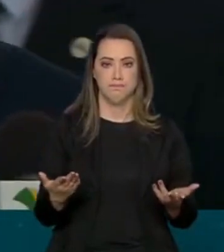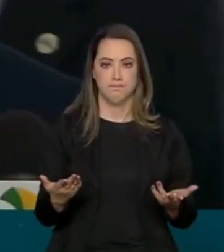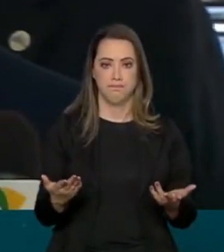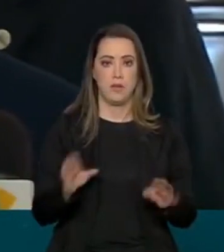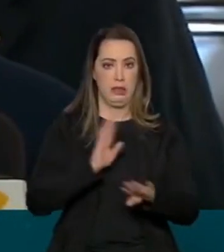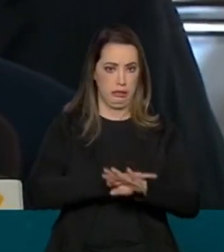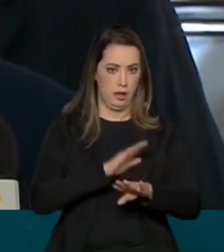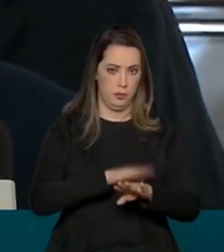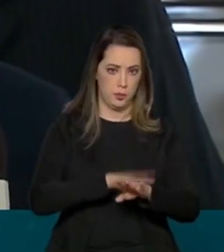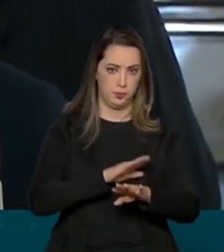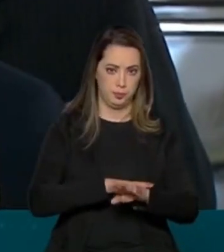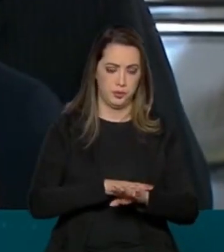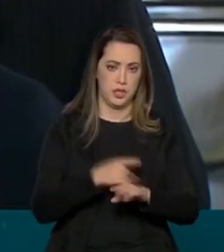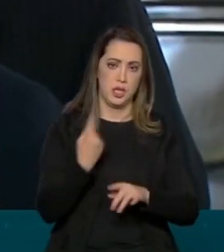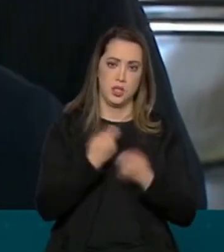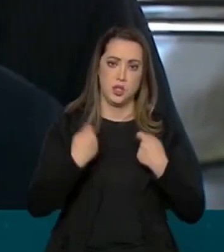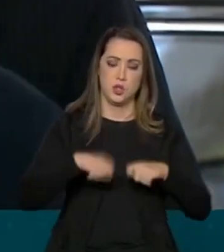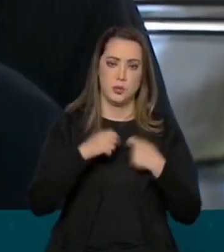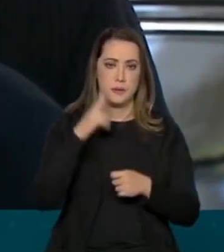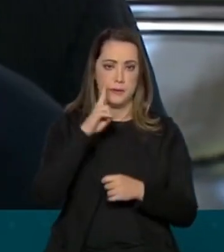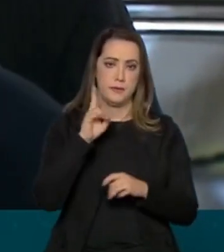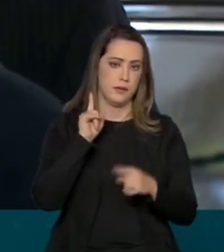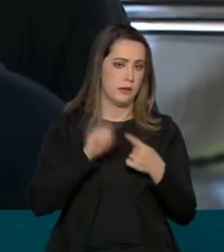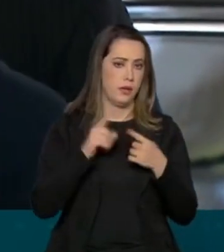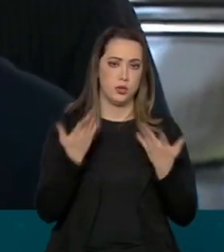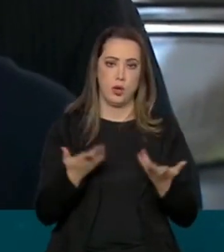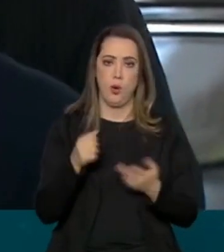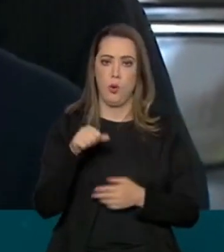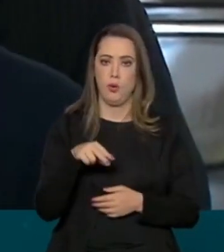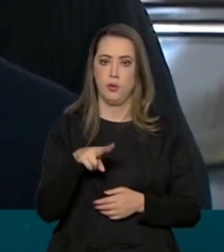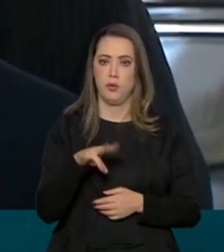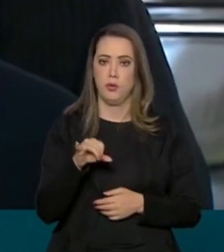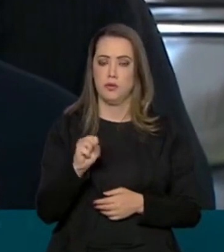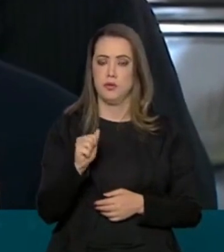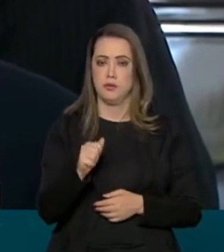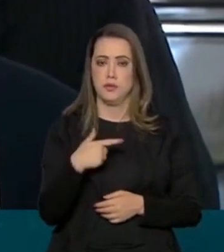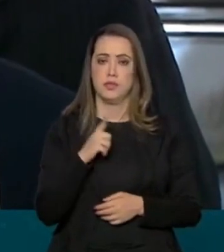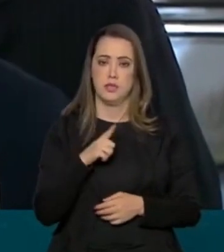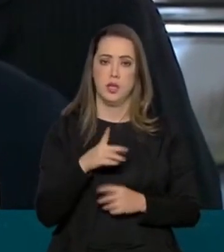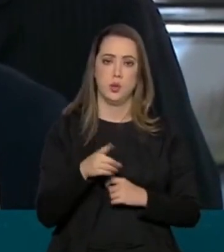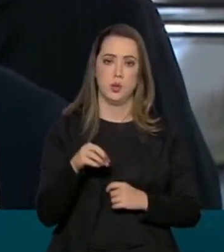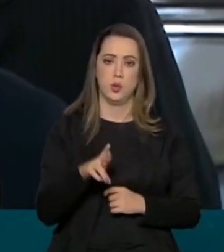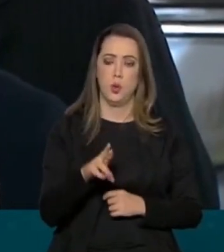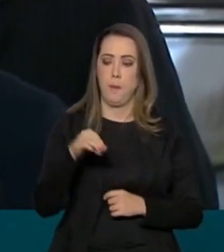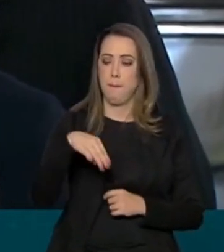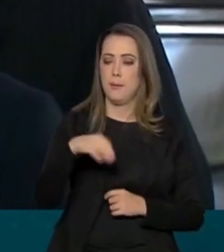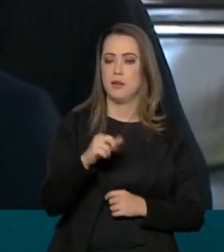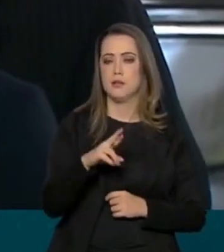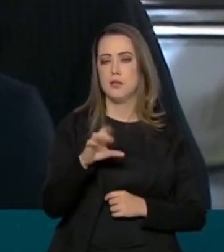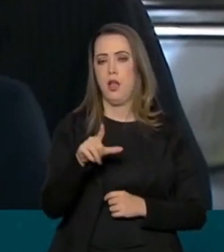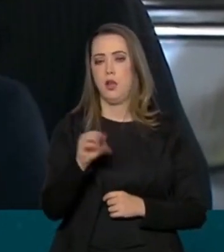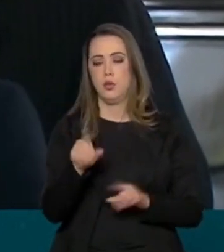Em termos de tempo, a gente depende, logicamente, da Anvisa. Tem o Dr. Marcelo Morales, que é o nosso secretário de pesquisa aqui, que é médico também,